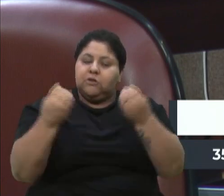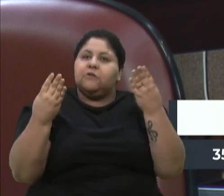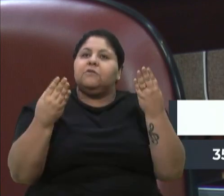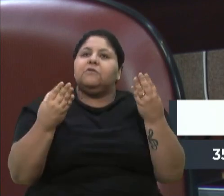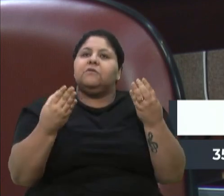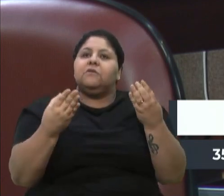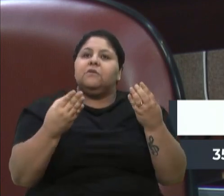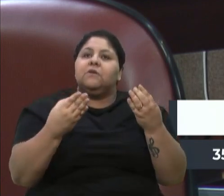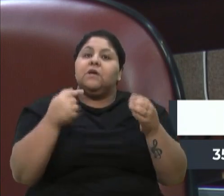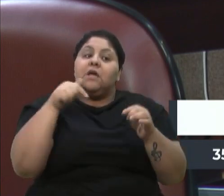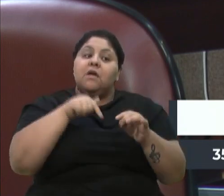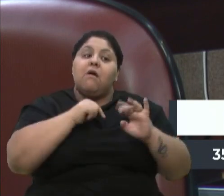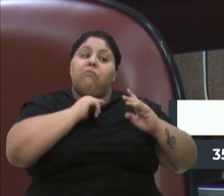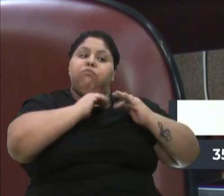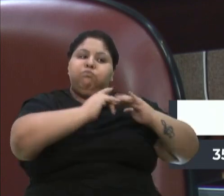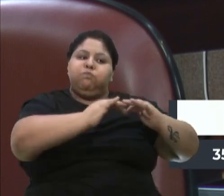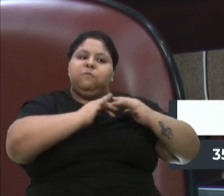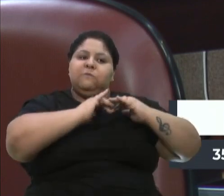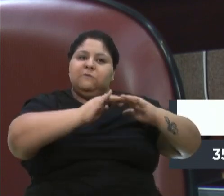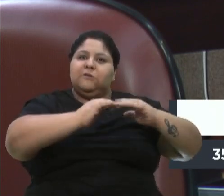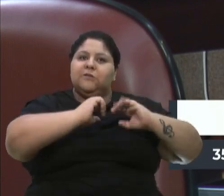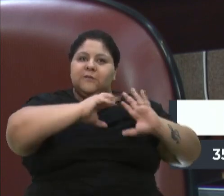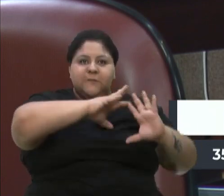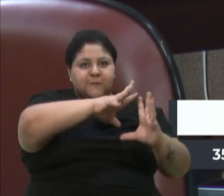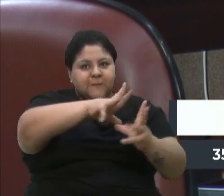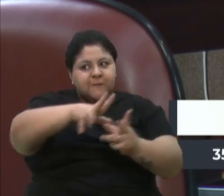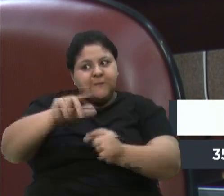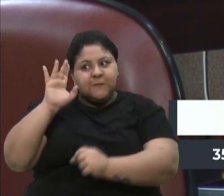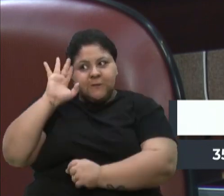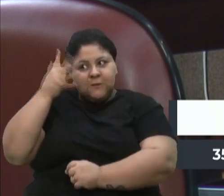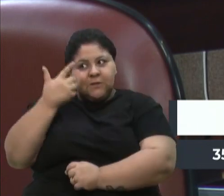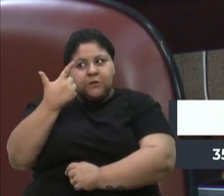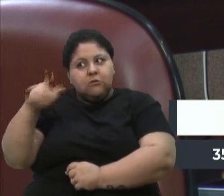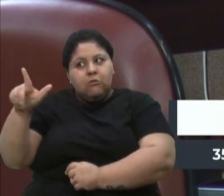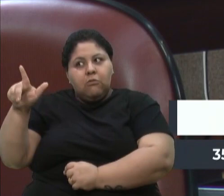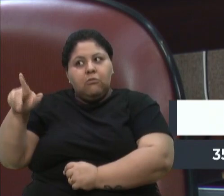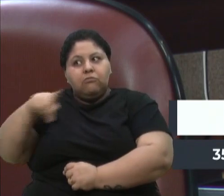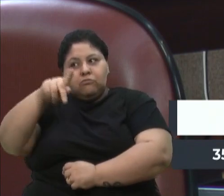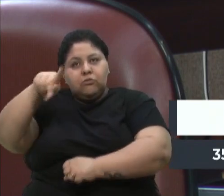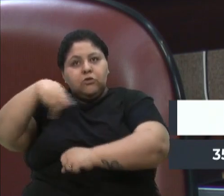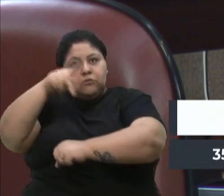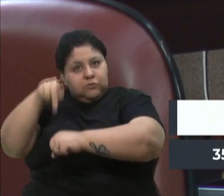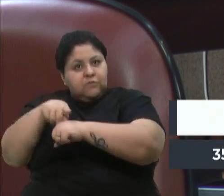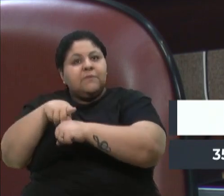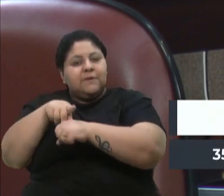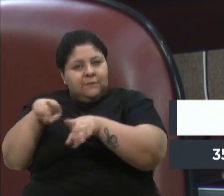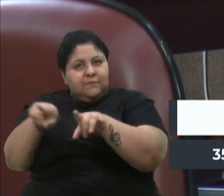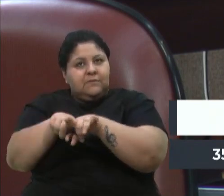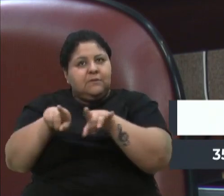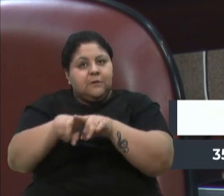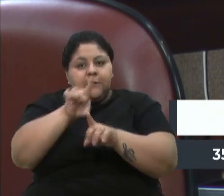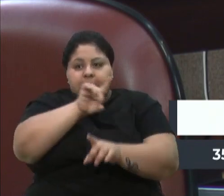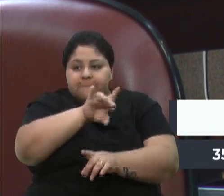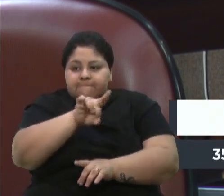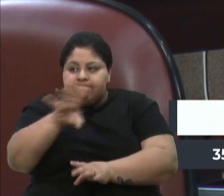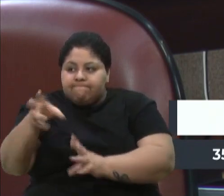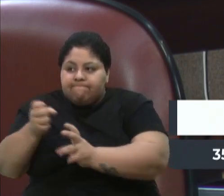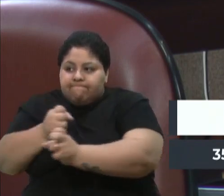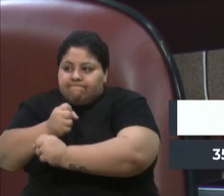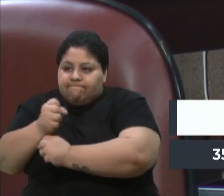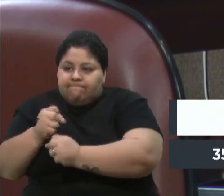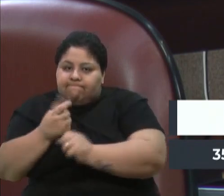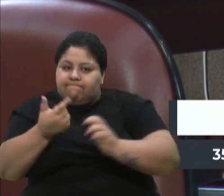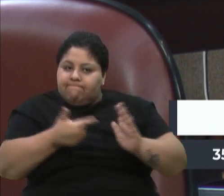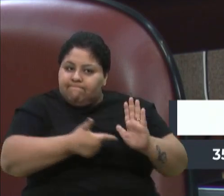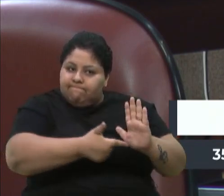é um movimento também mundial, acontece em vários outros países que eles cada ano eles então vão passar um fundo ali, fica